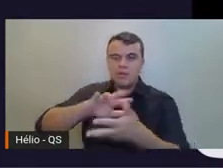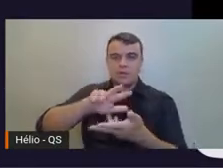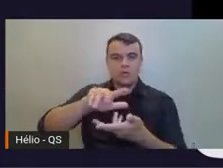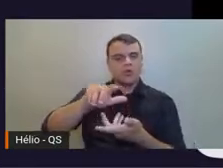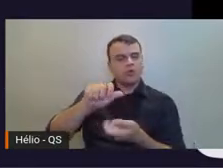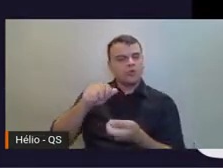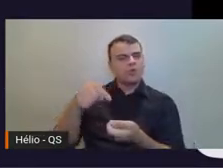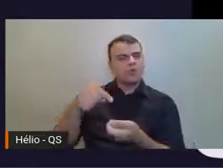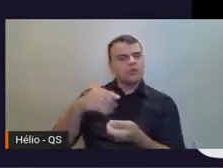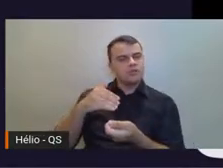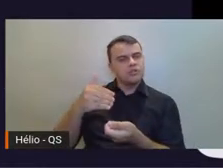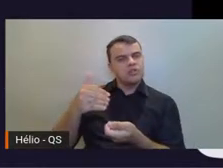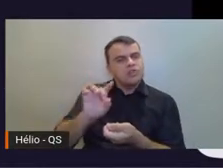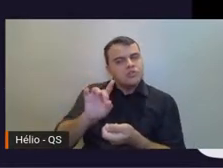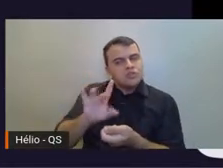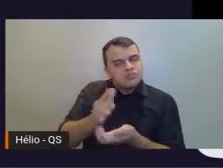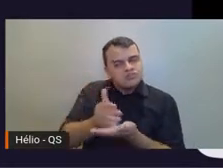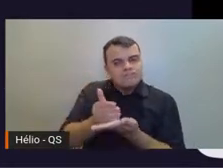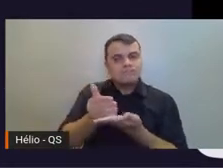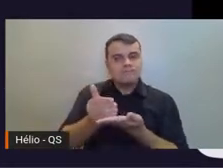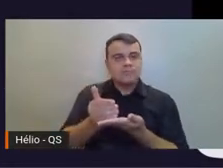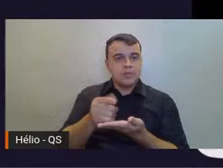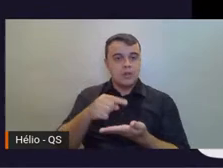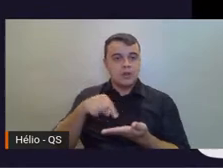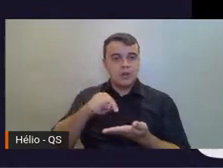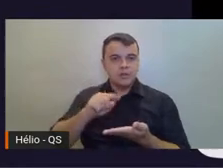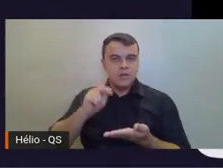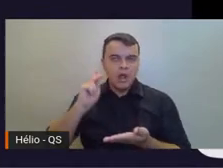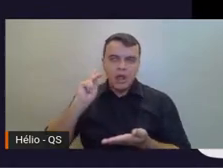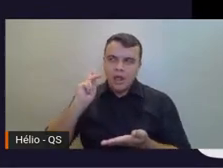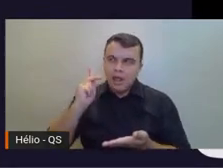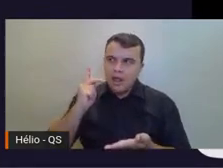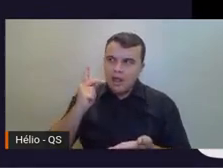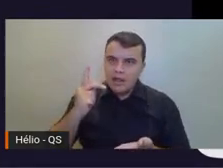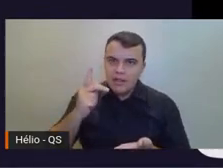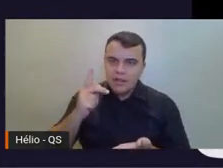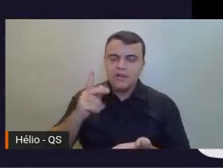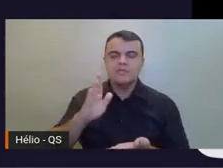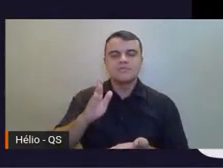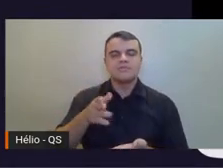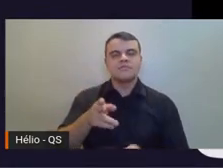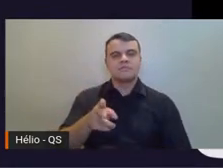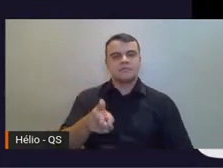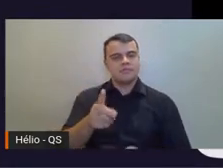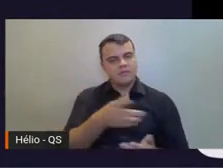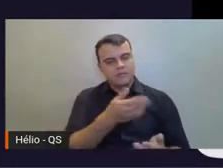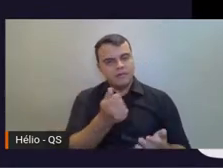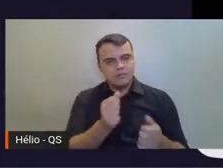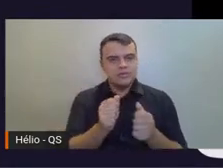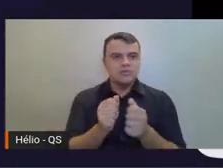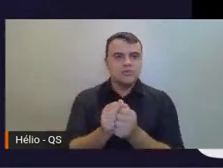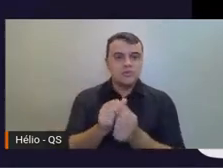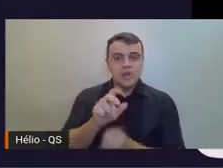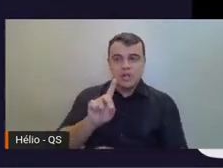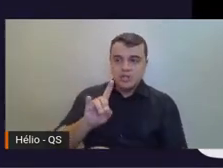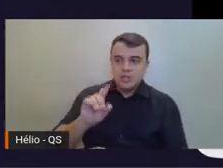nossa jornada está apenas começando mas nosso legado já está escrito na história vamos juntos